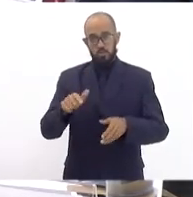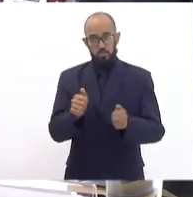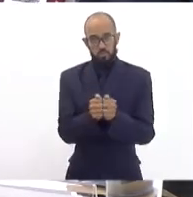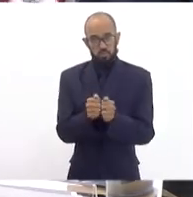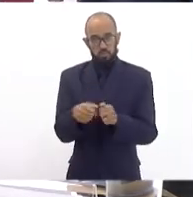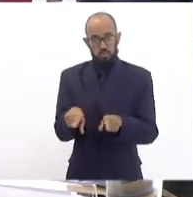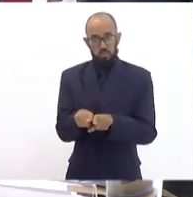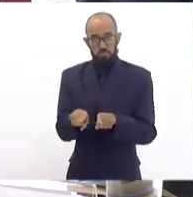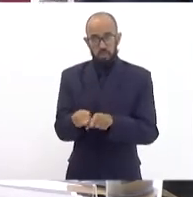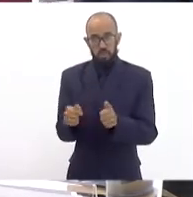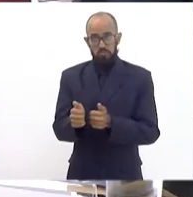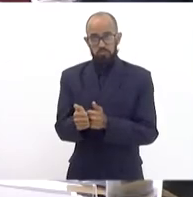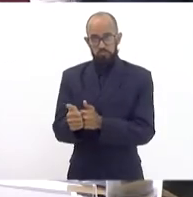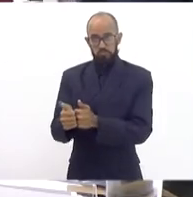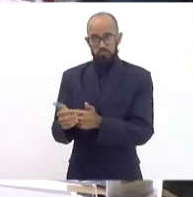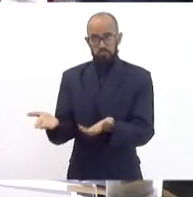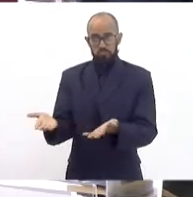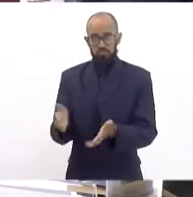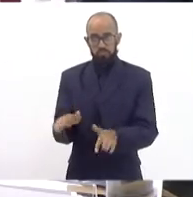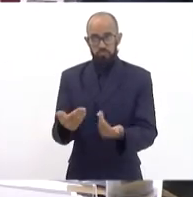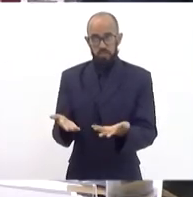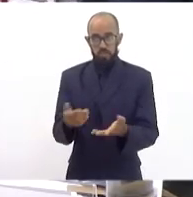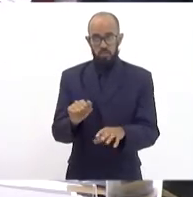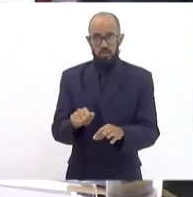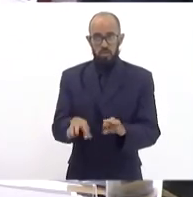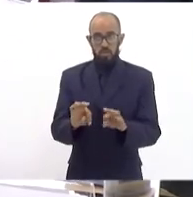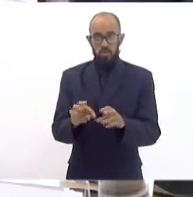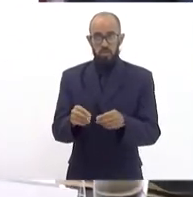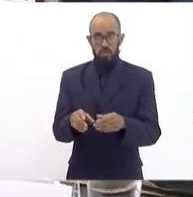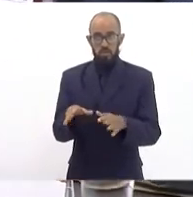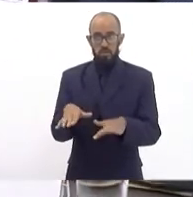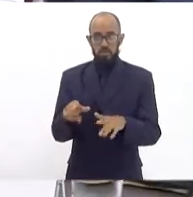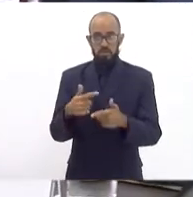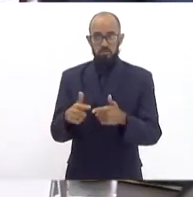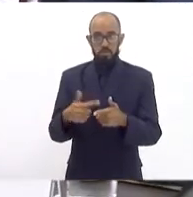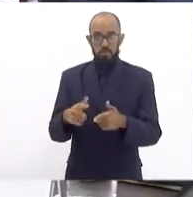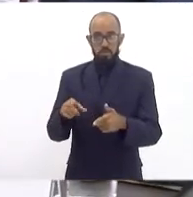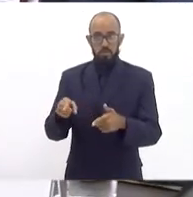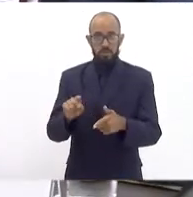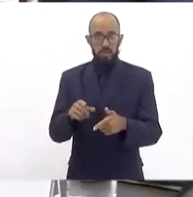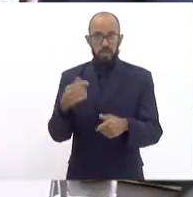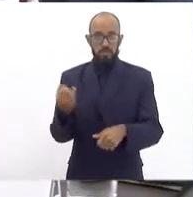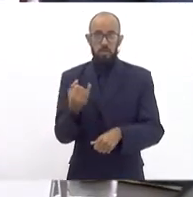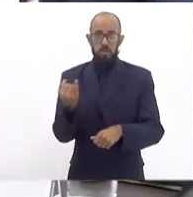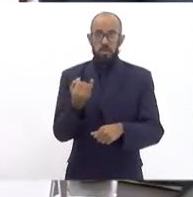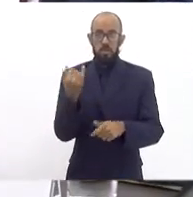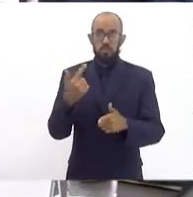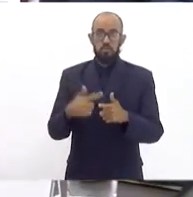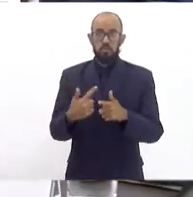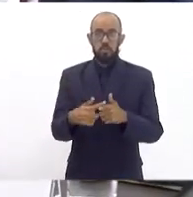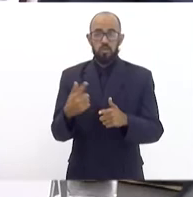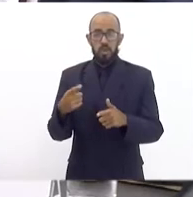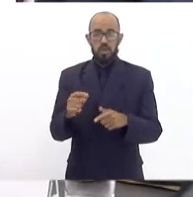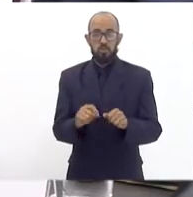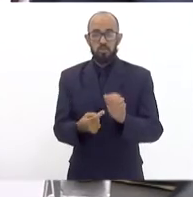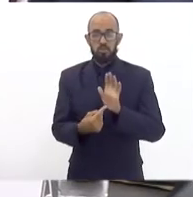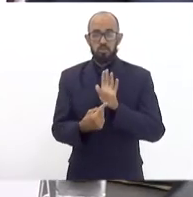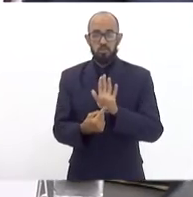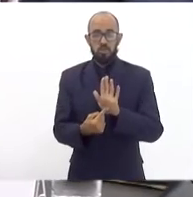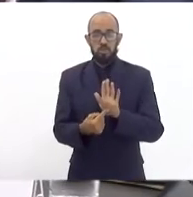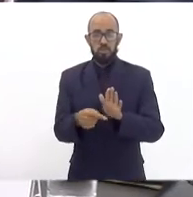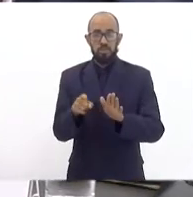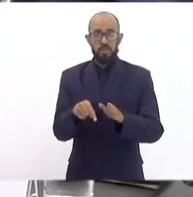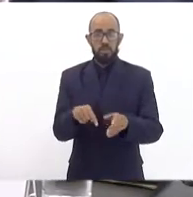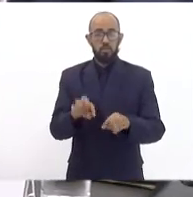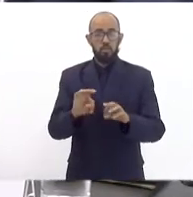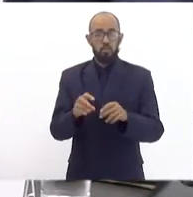junto. Então, essas questões para a gente são muito importantes, porque fica tudo muito efêmero.